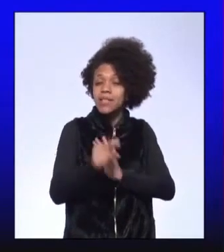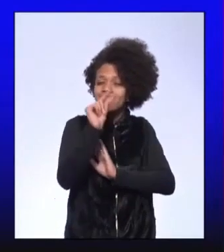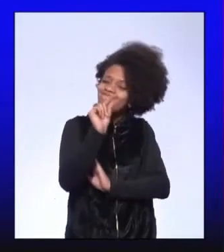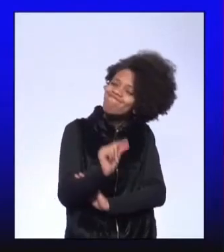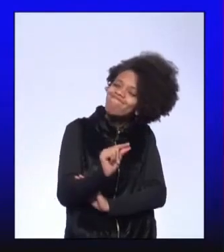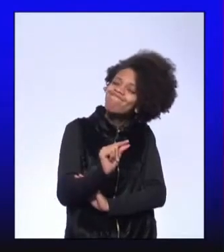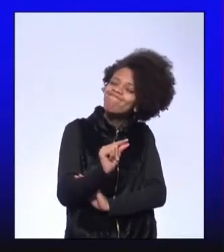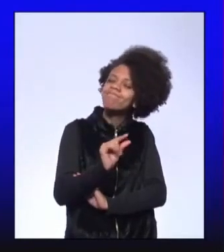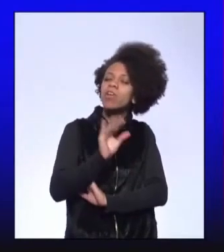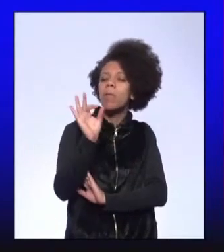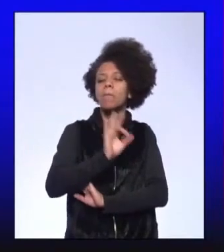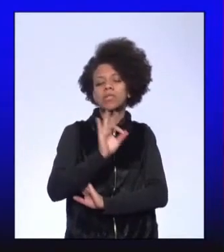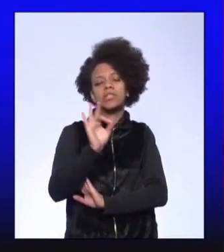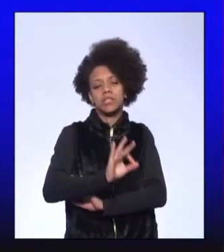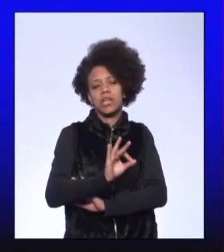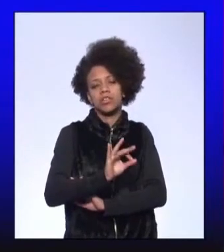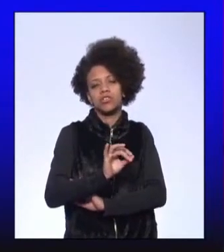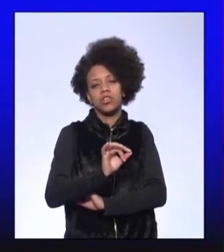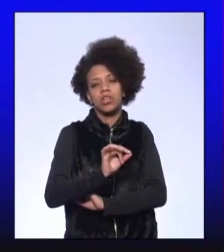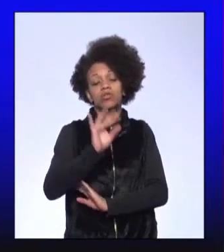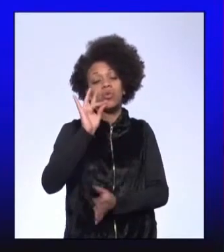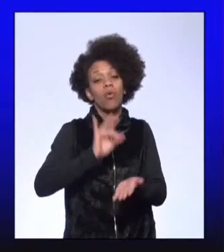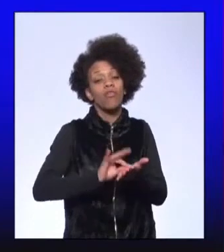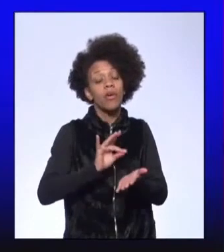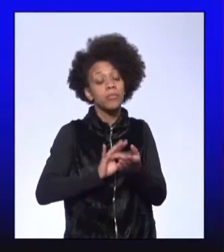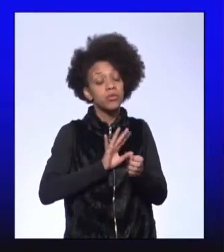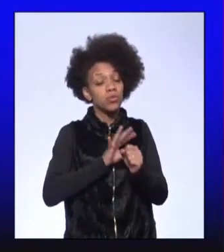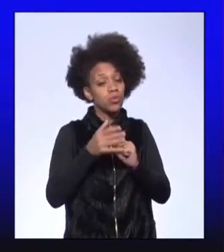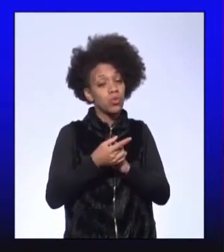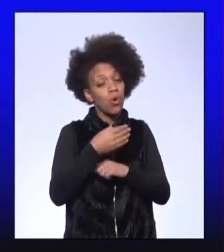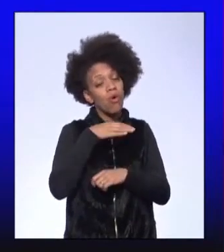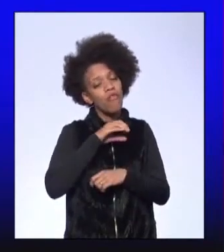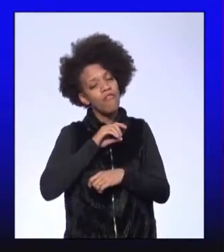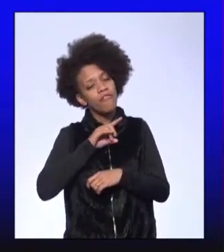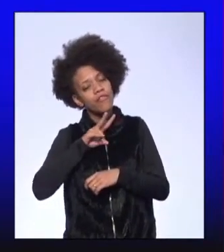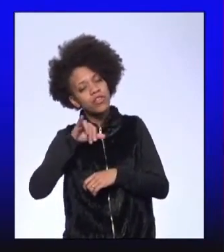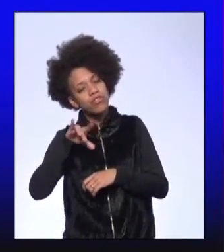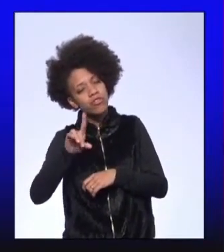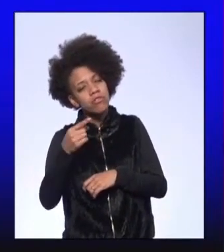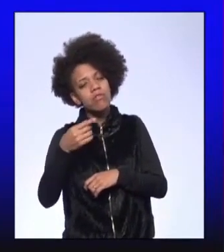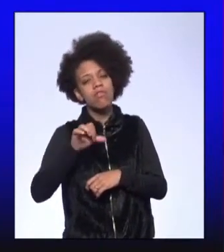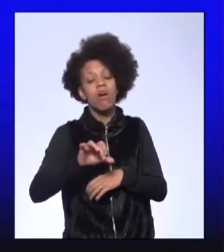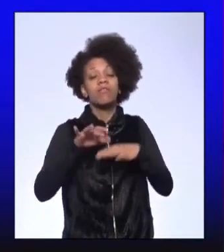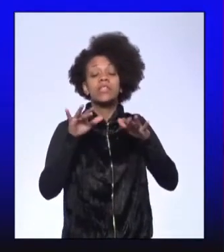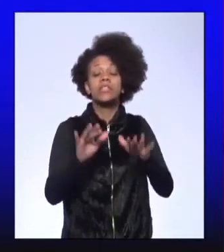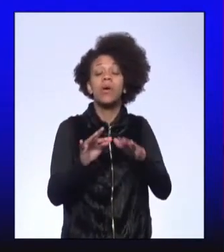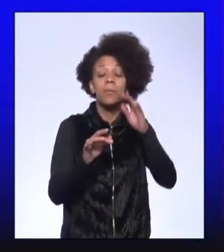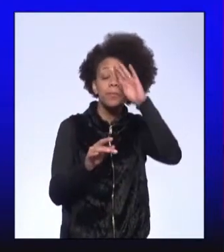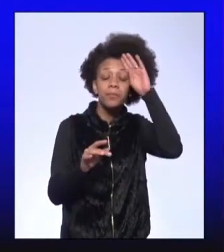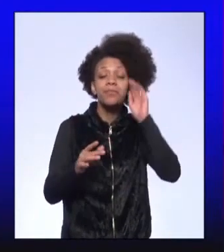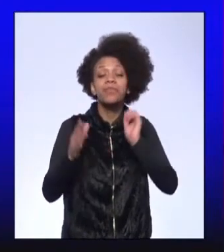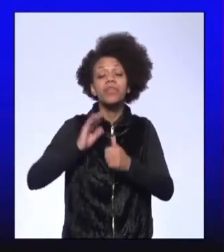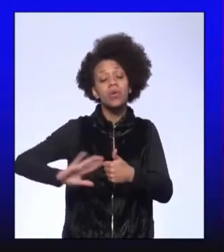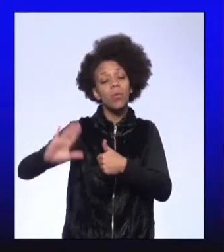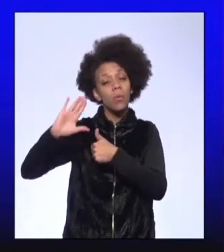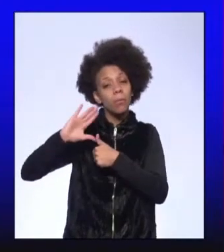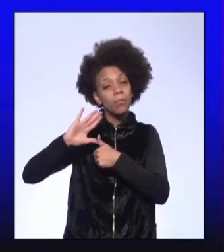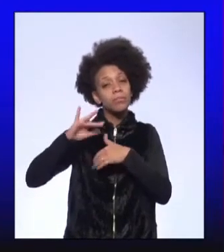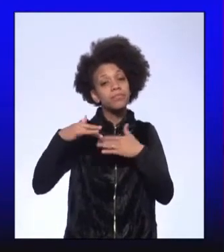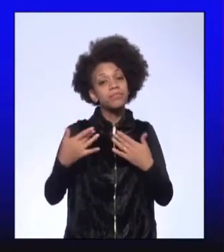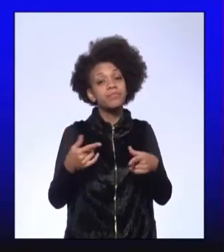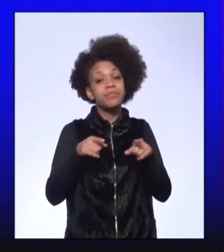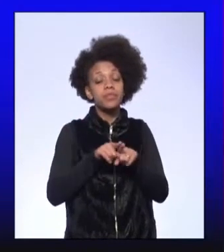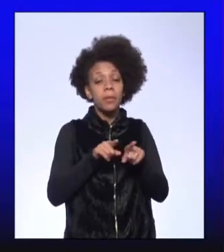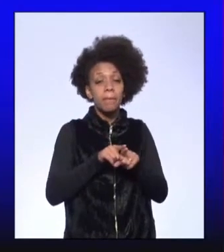pequena fração dos casos confirmados de Covid-19. Então, tanto na Europa, como na América